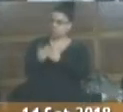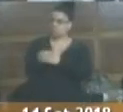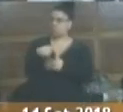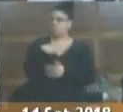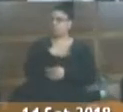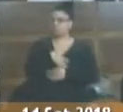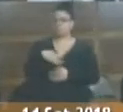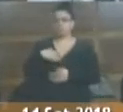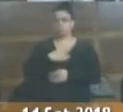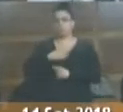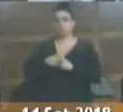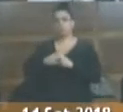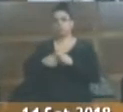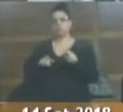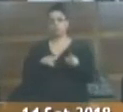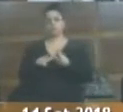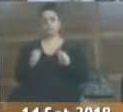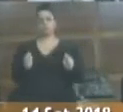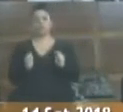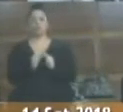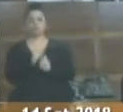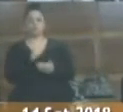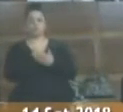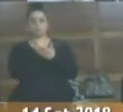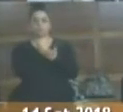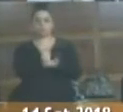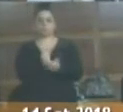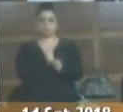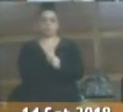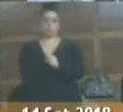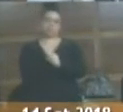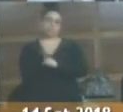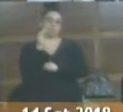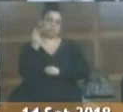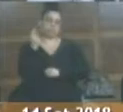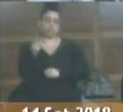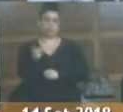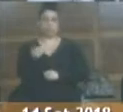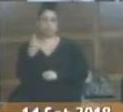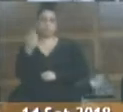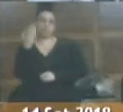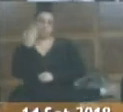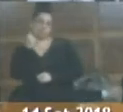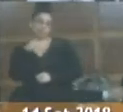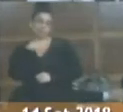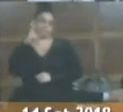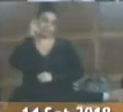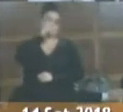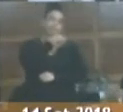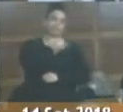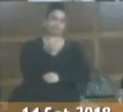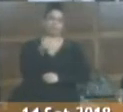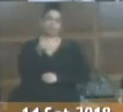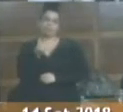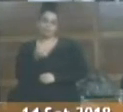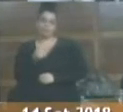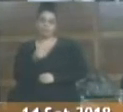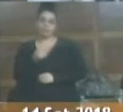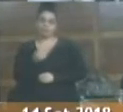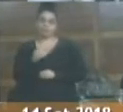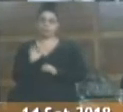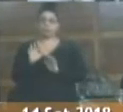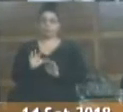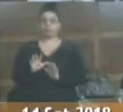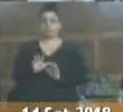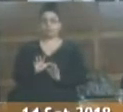com a Eletronuclear ao longo desses anos. Apesar da gente saber da grave dificuldade financeira que ela passa, ela nunca